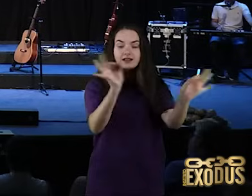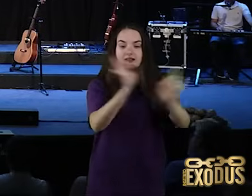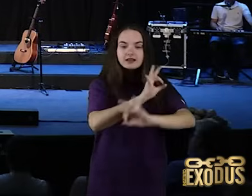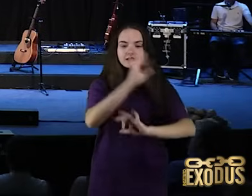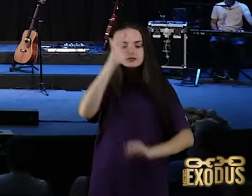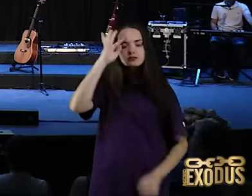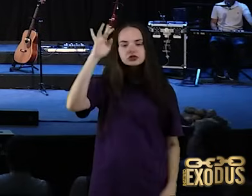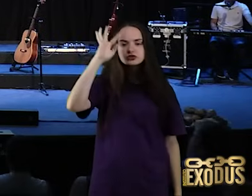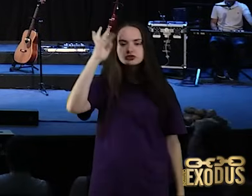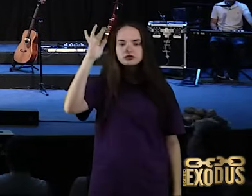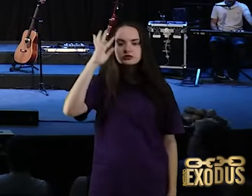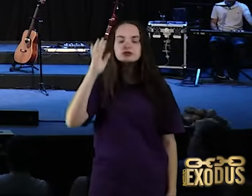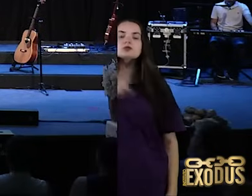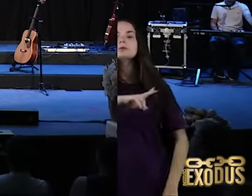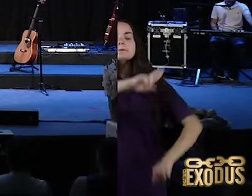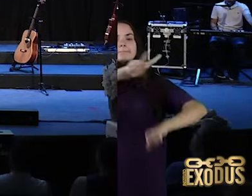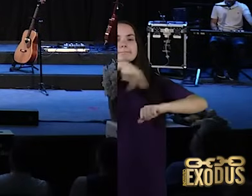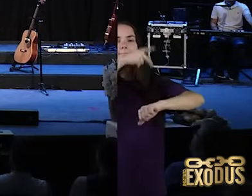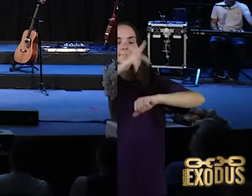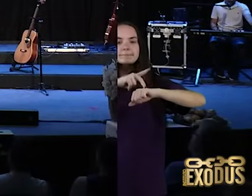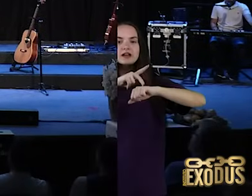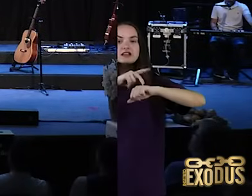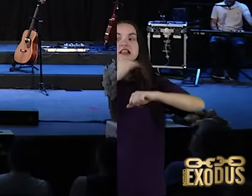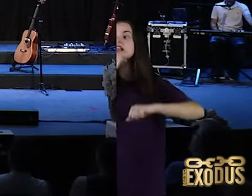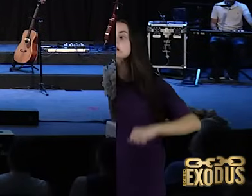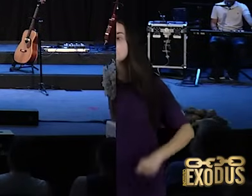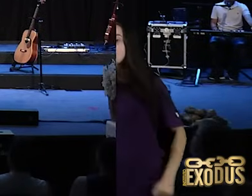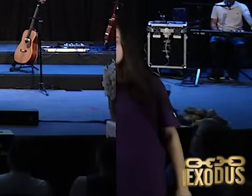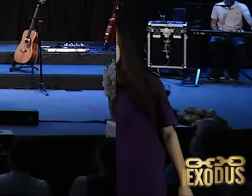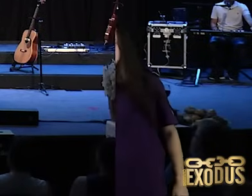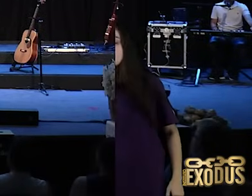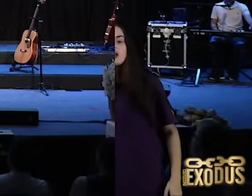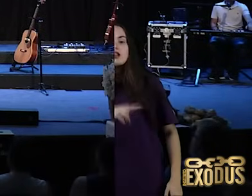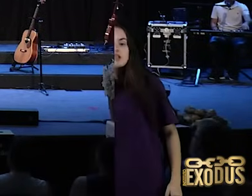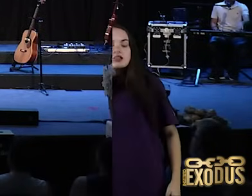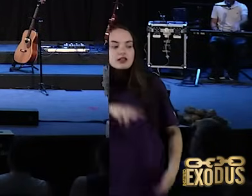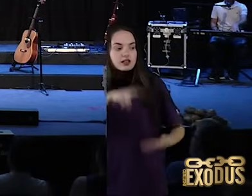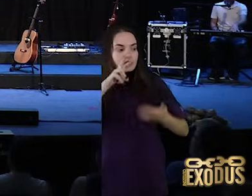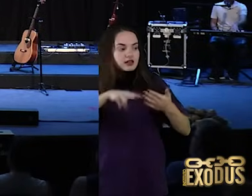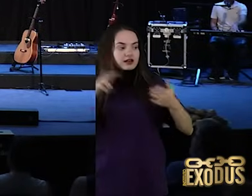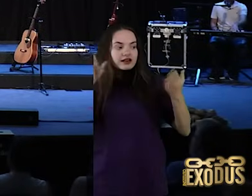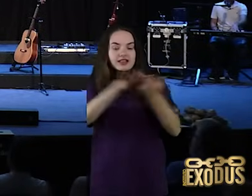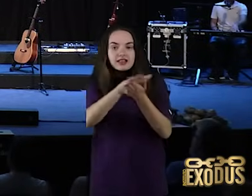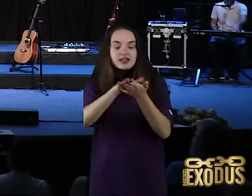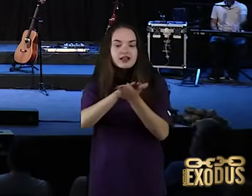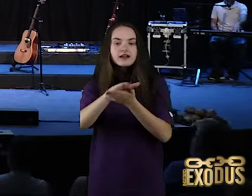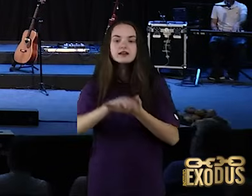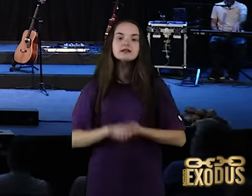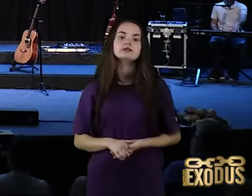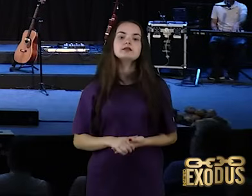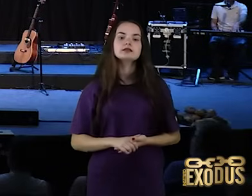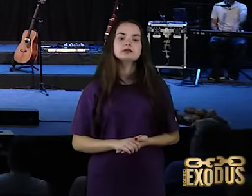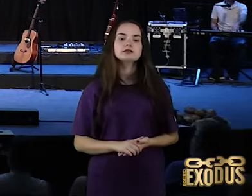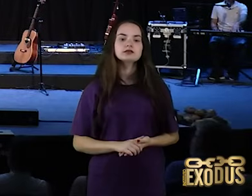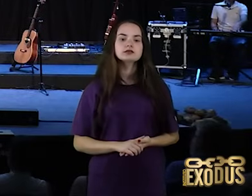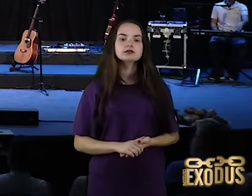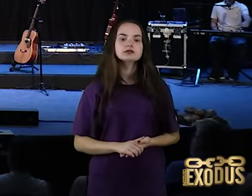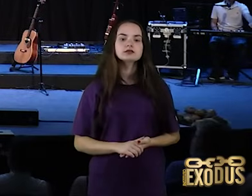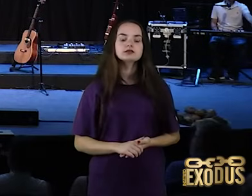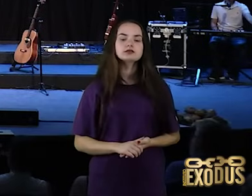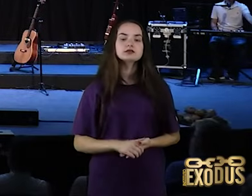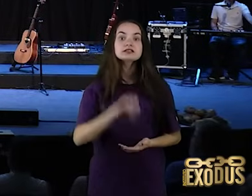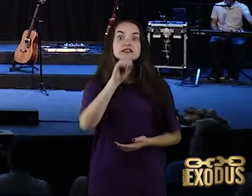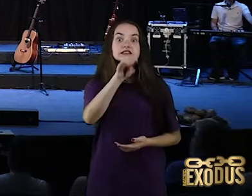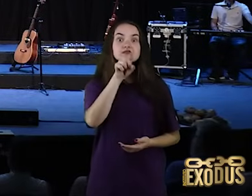imagina num país em que ninguém lê nada se você ler um dois TR livros no ano você vai se tornar